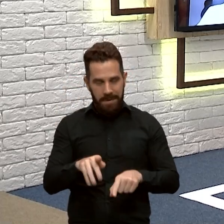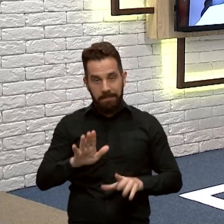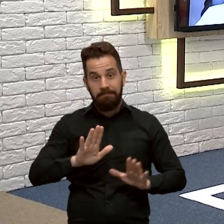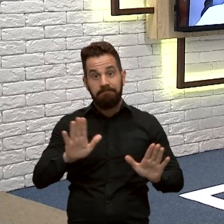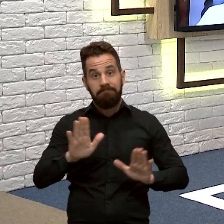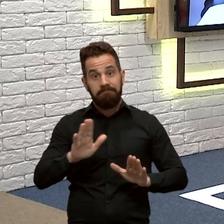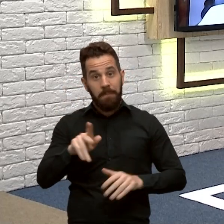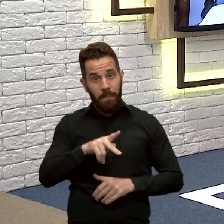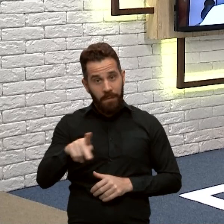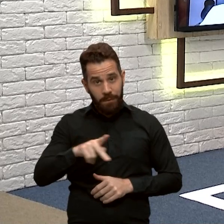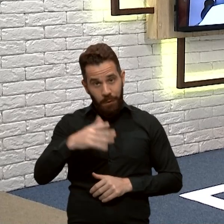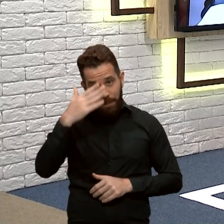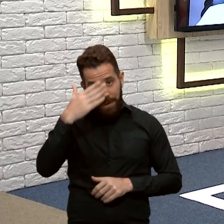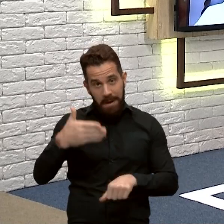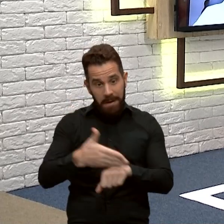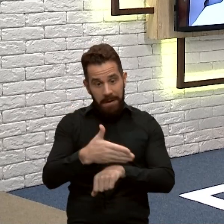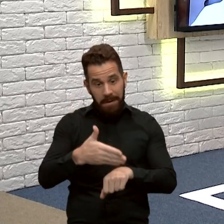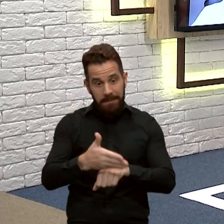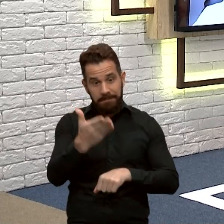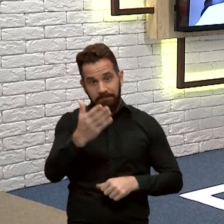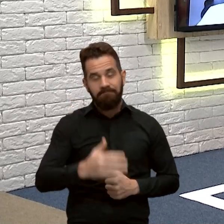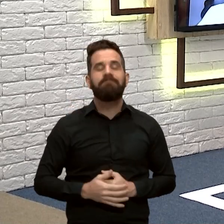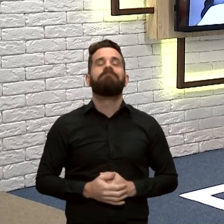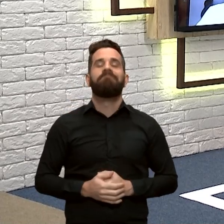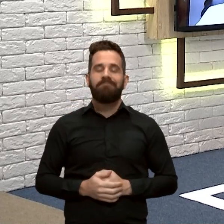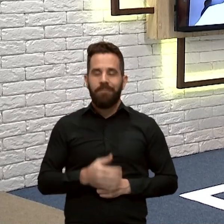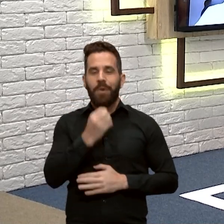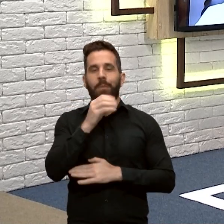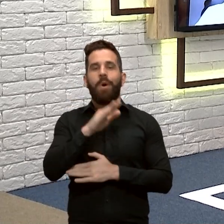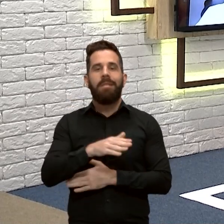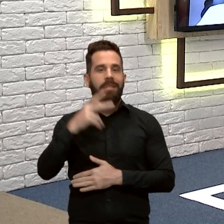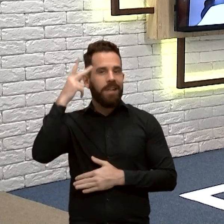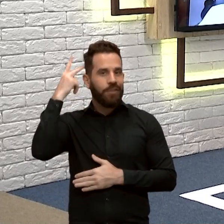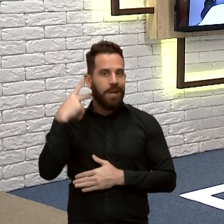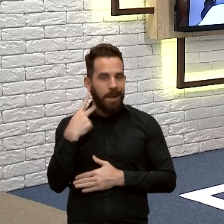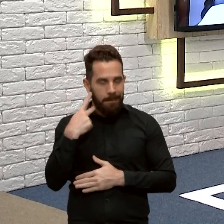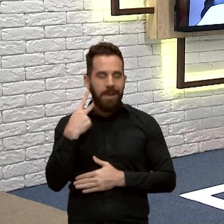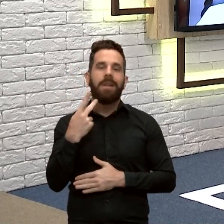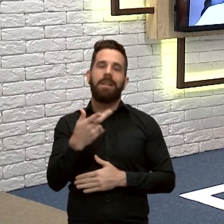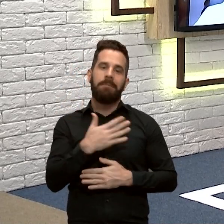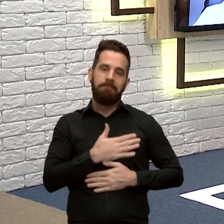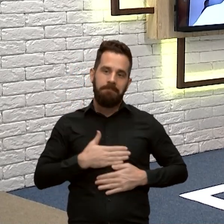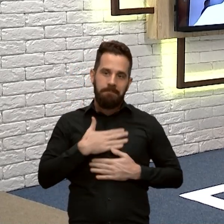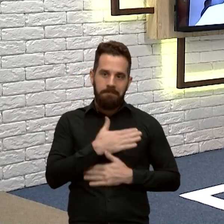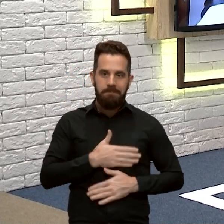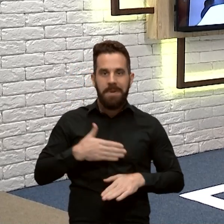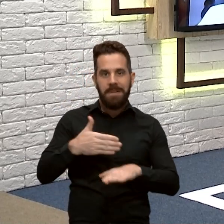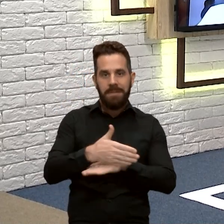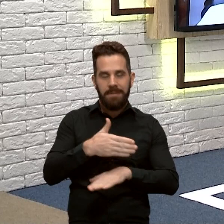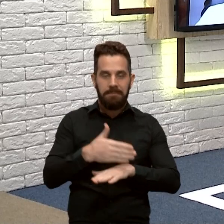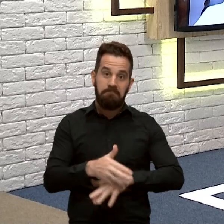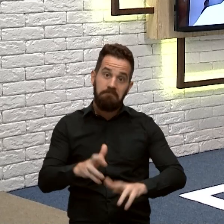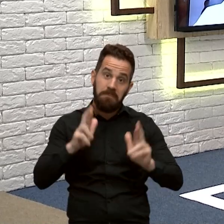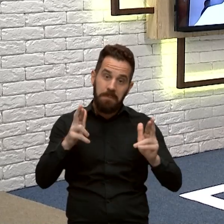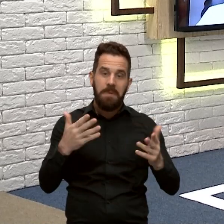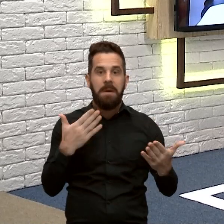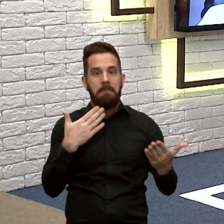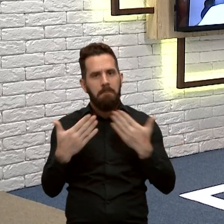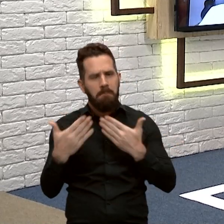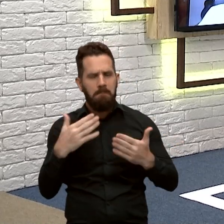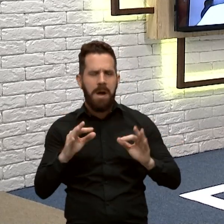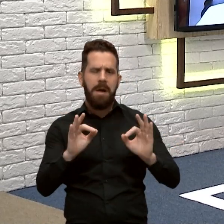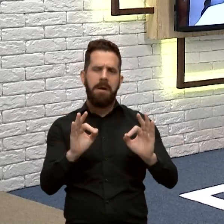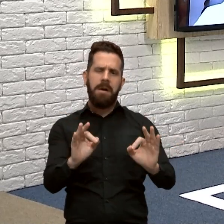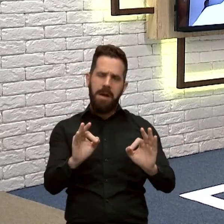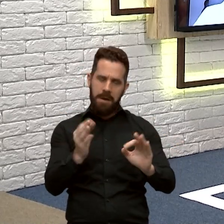presença. Boa tarde, Camila, um prazer estar aqui. Espero bater um papo bacana aqui contigo, com o Fernando e contribuir